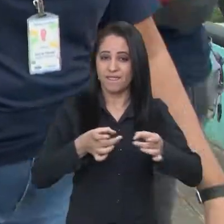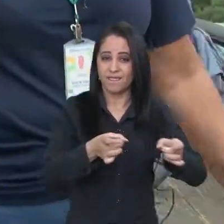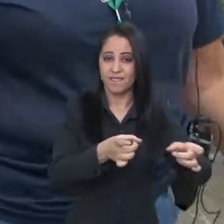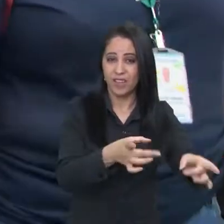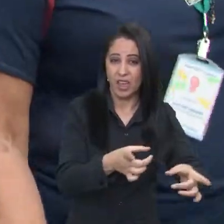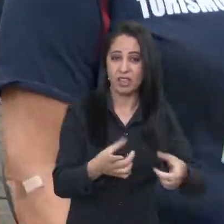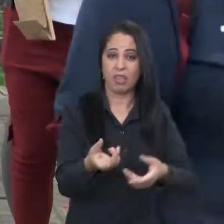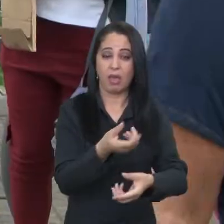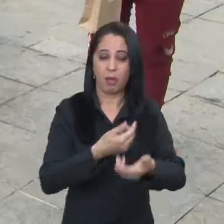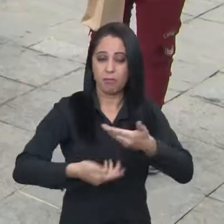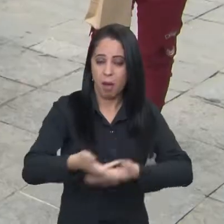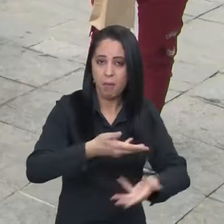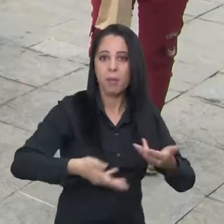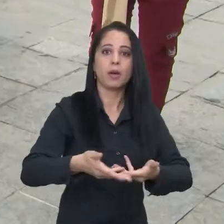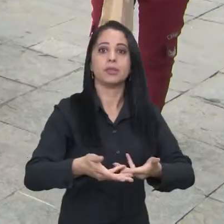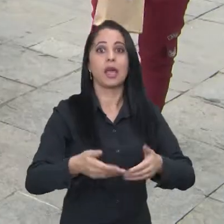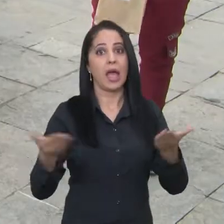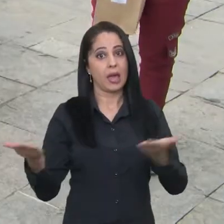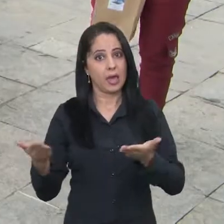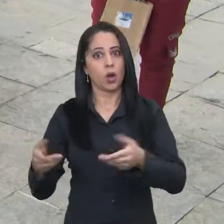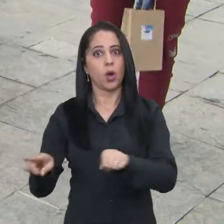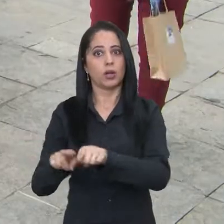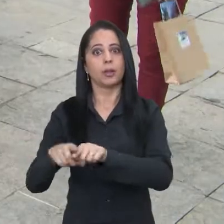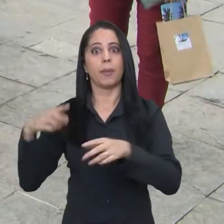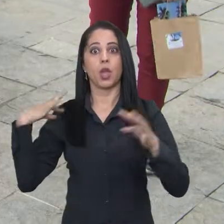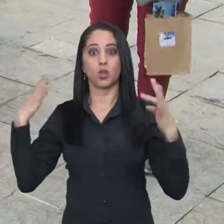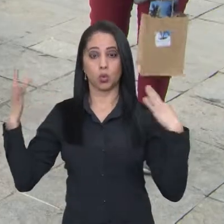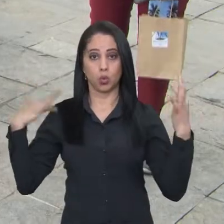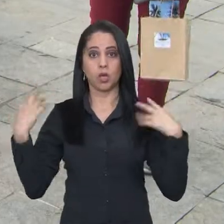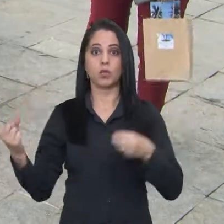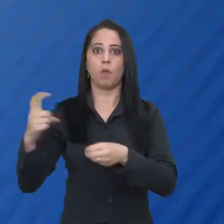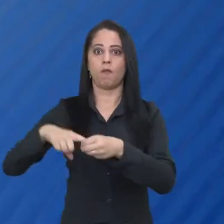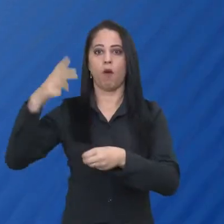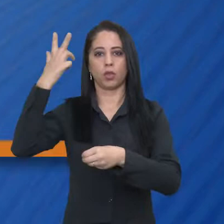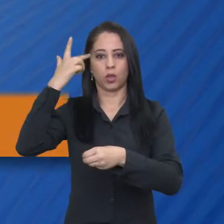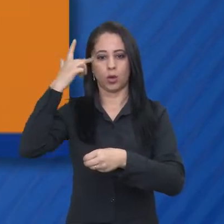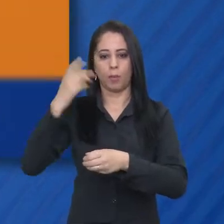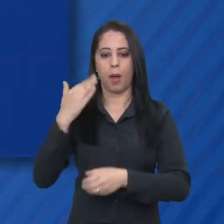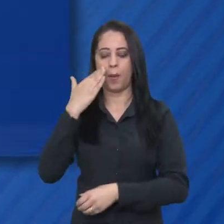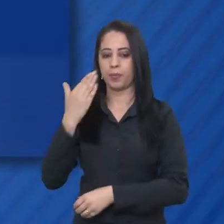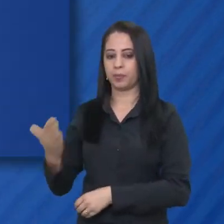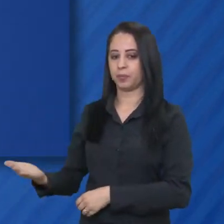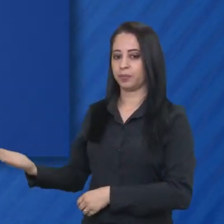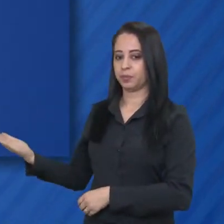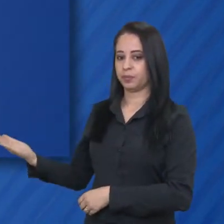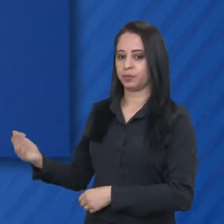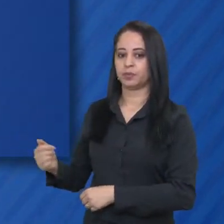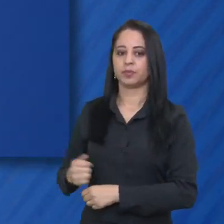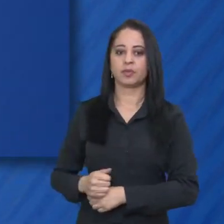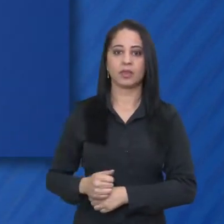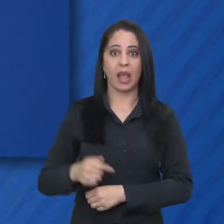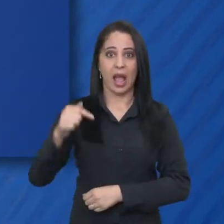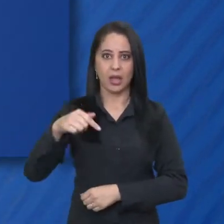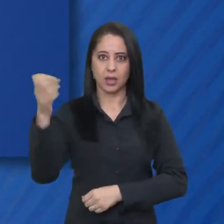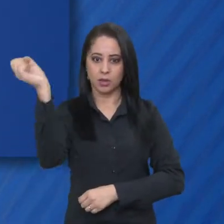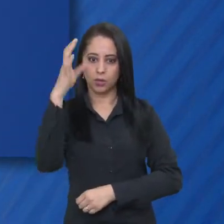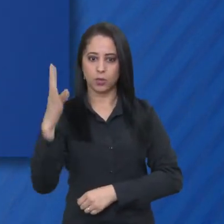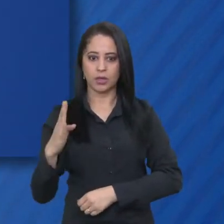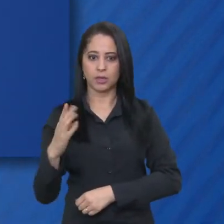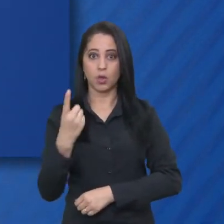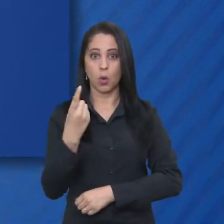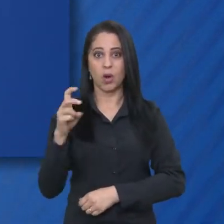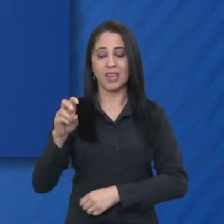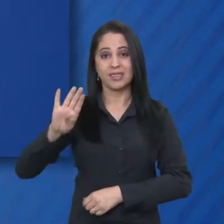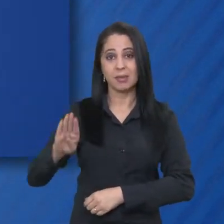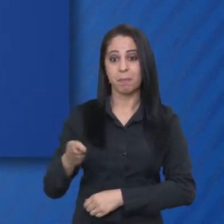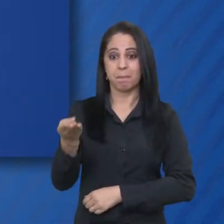das atividades. Esse é um cenário que pode ser explicado em números. Segundo o levantamento da FEComércio, o turismo